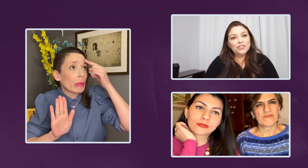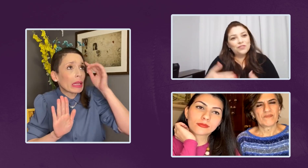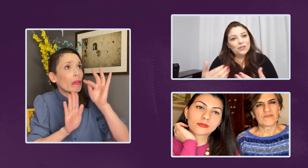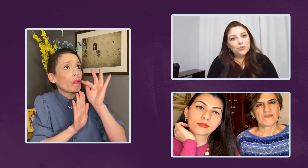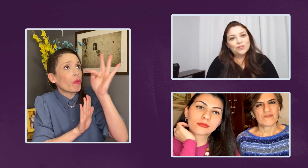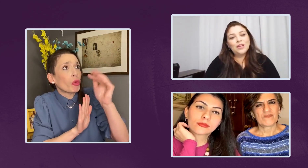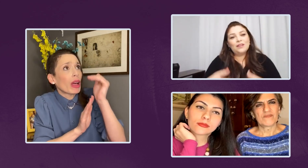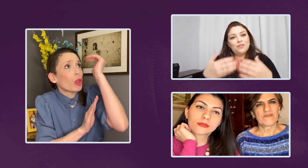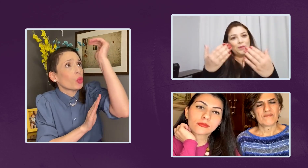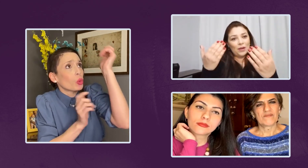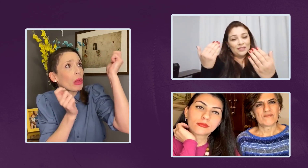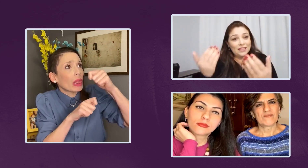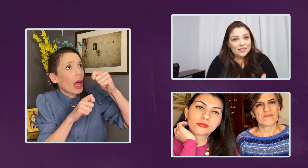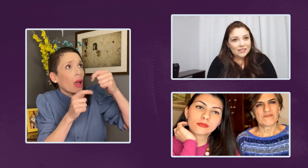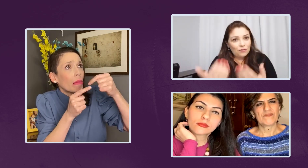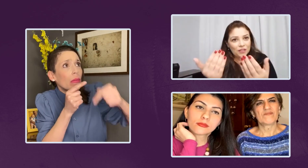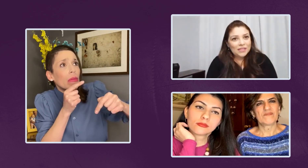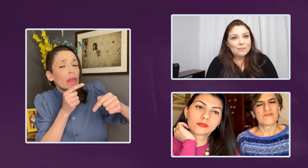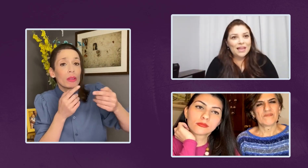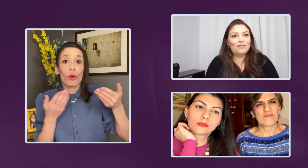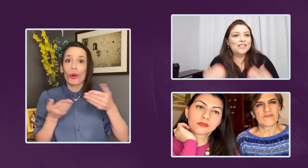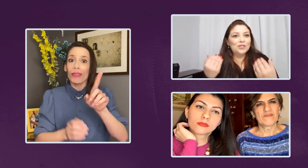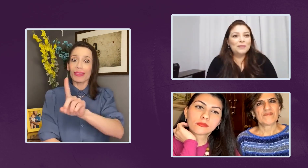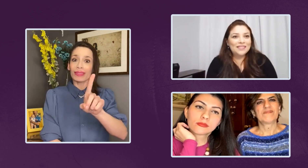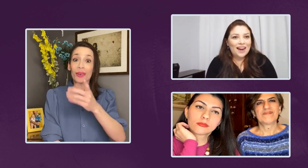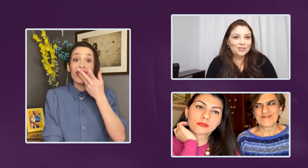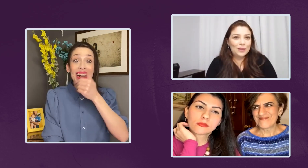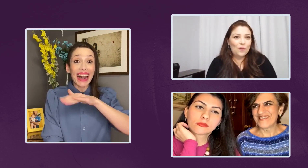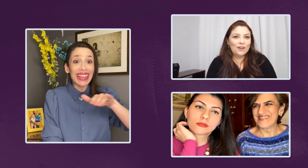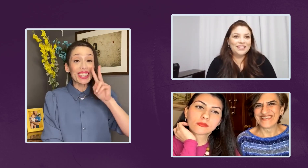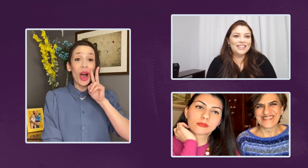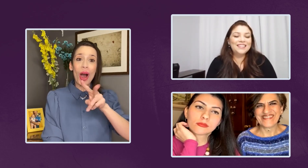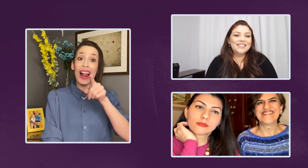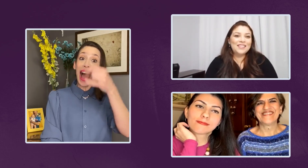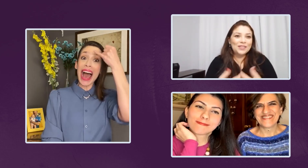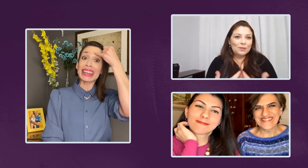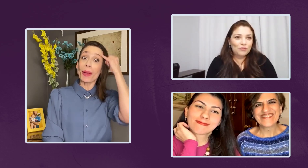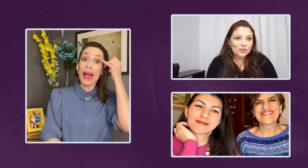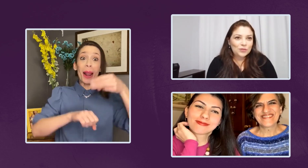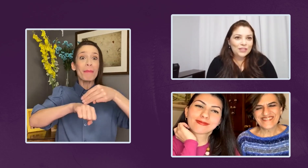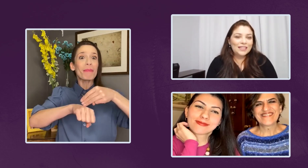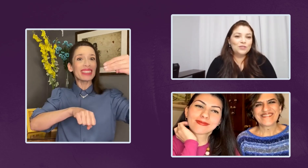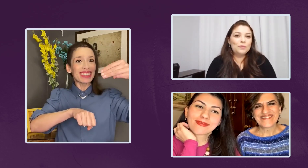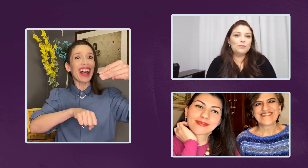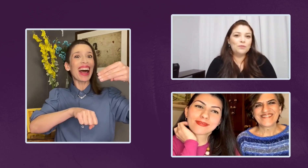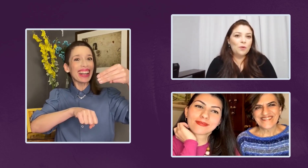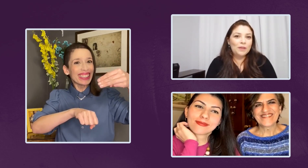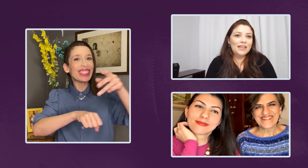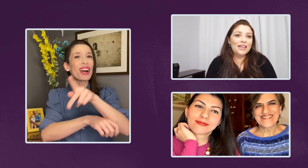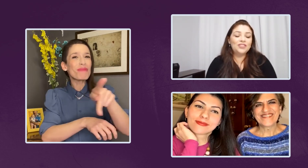não, hoje a gente vê adultos, as crianças estão vendo a Isabela fazendo mestrado agora, né? Sendo essa professora, né?